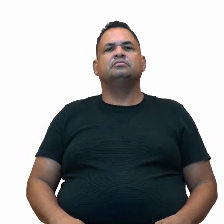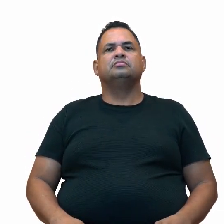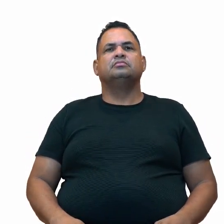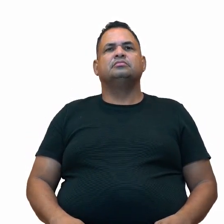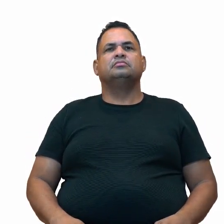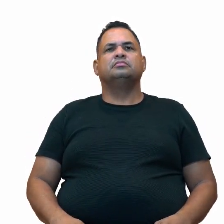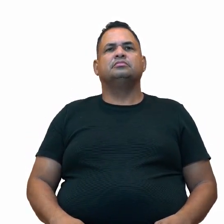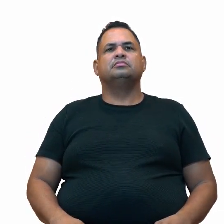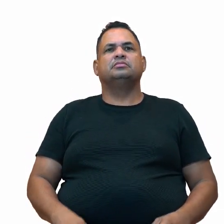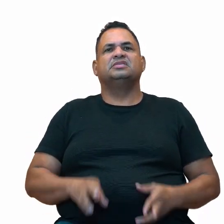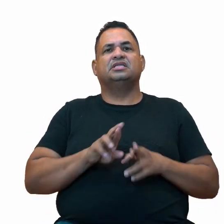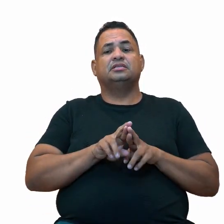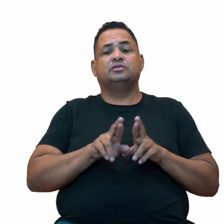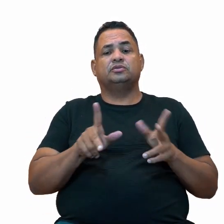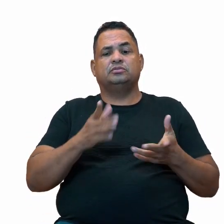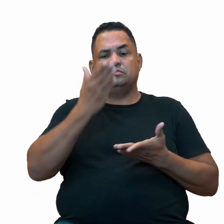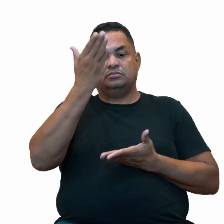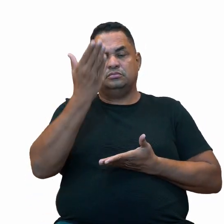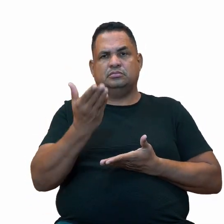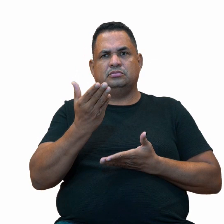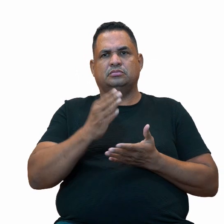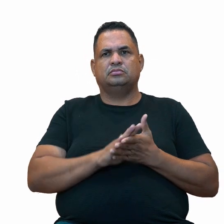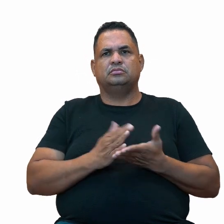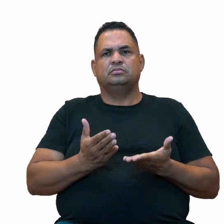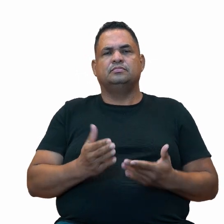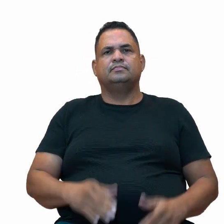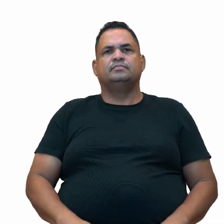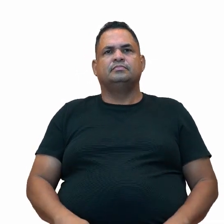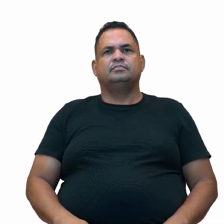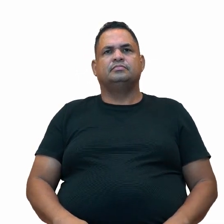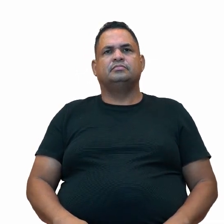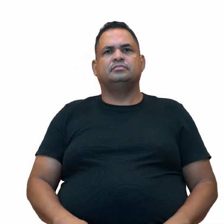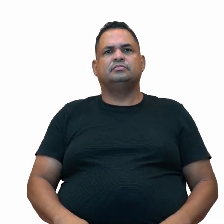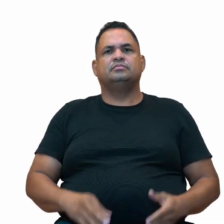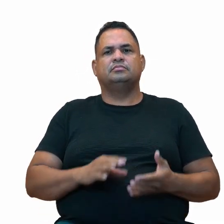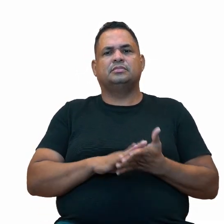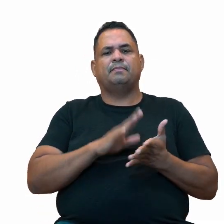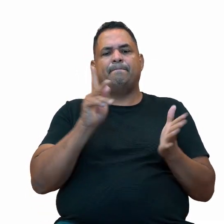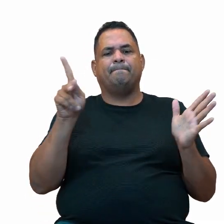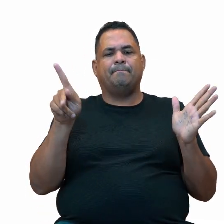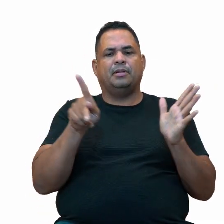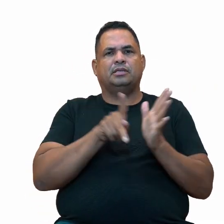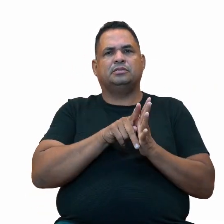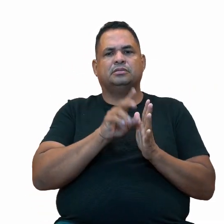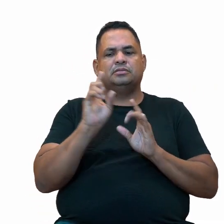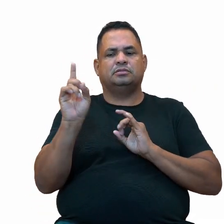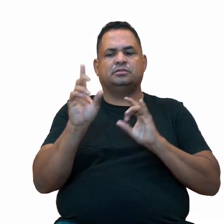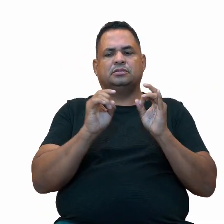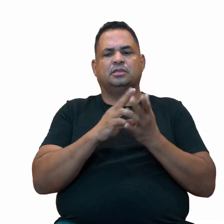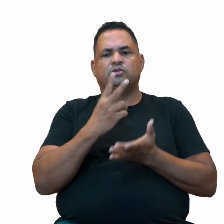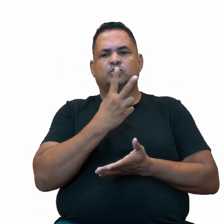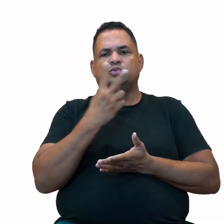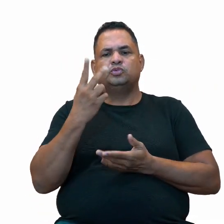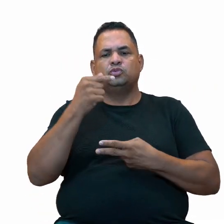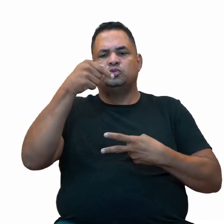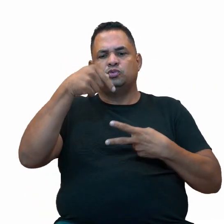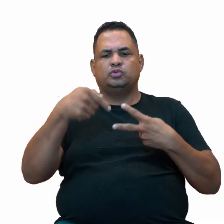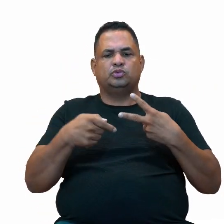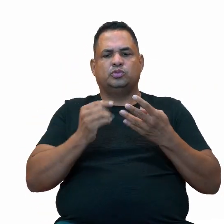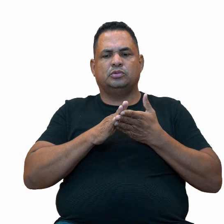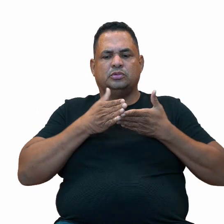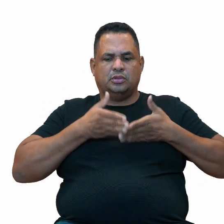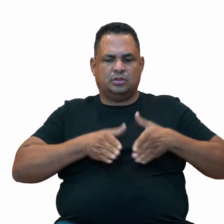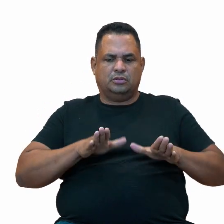Nessas diferenciações ou nessas singularidades dessas duas formas